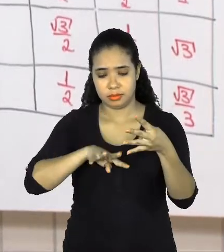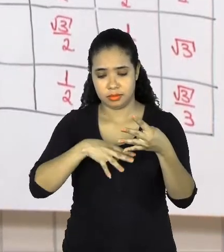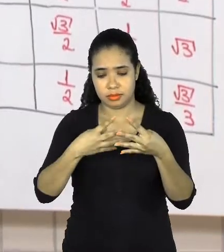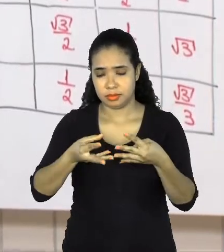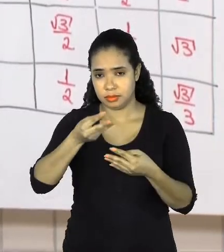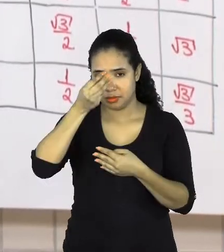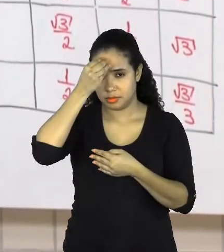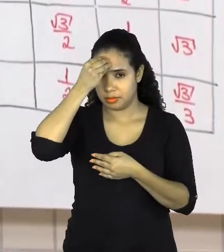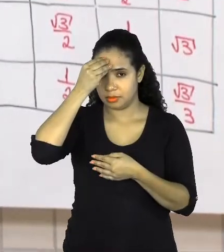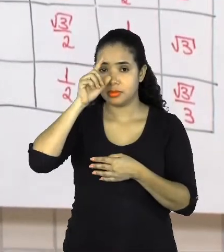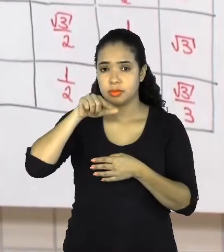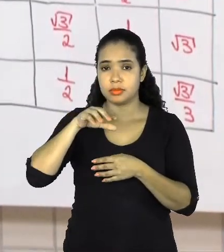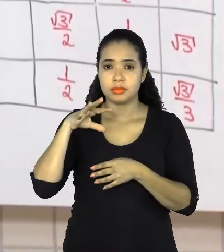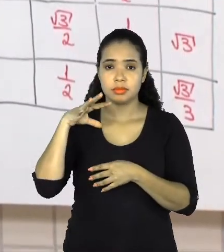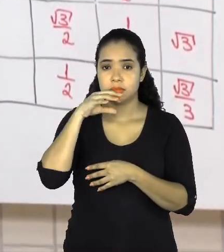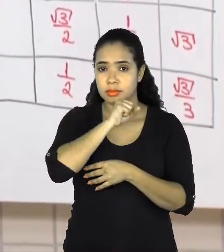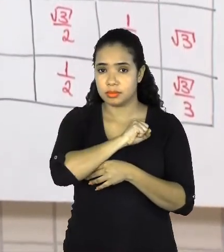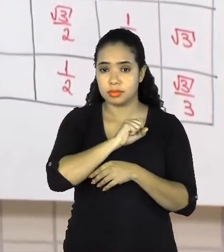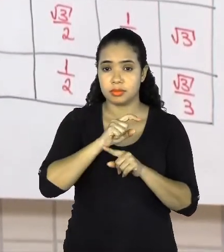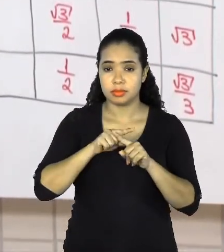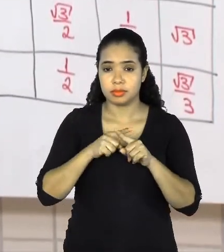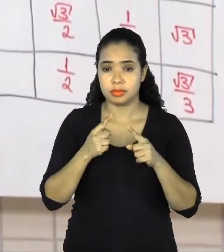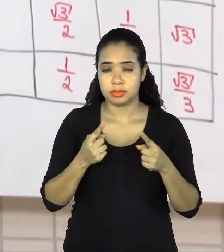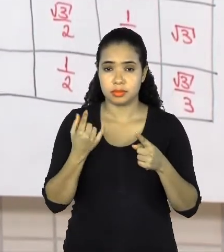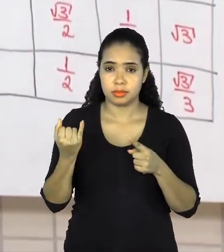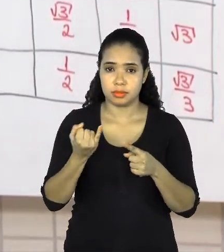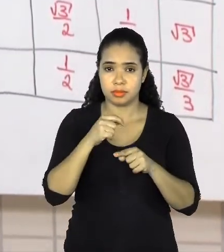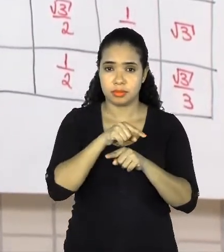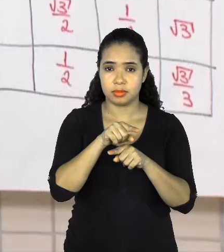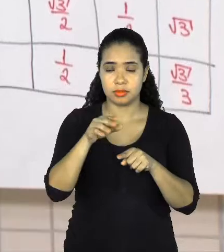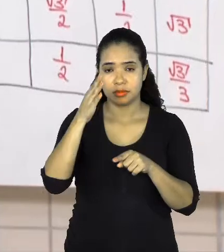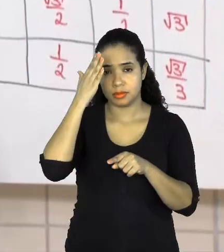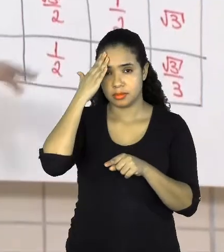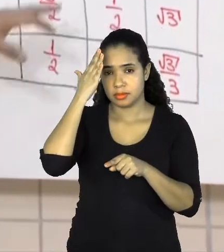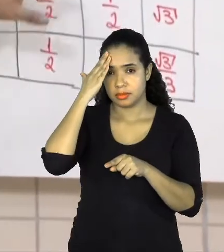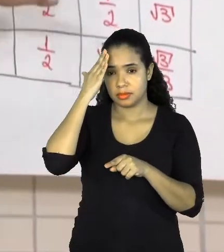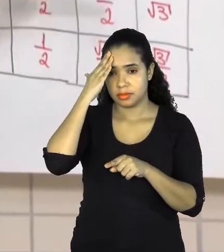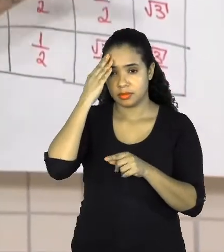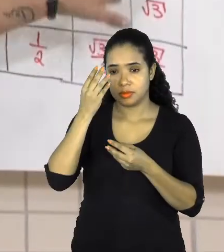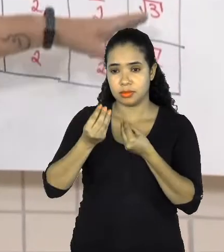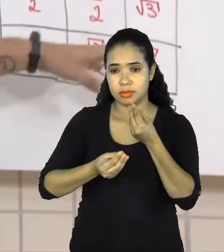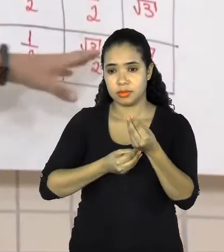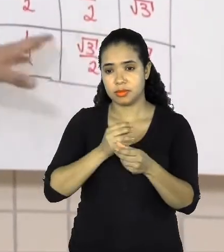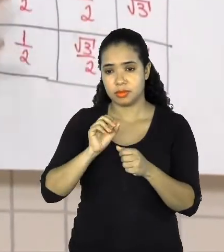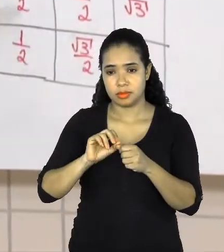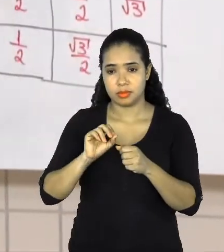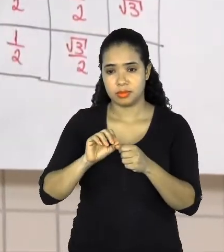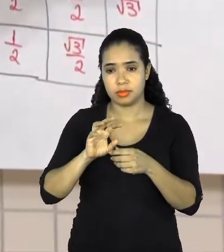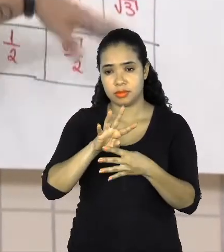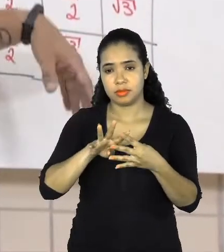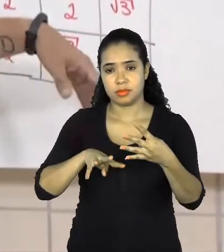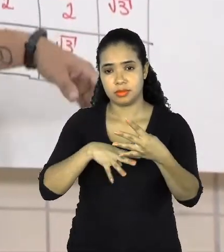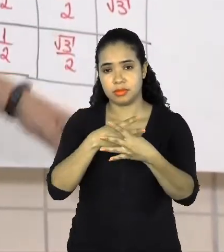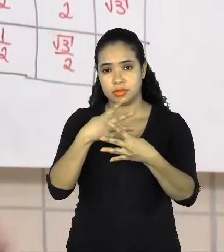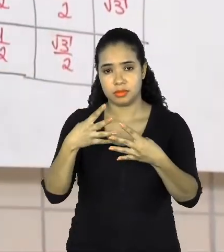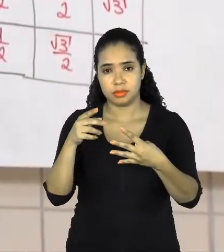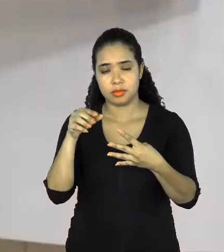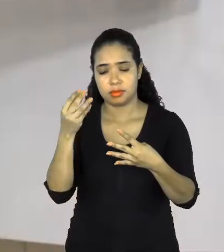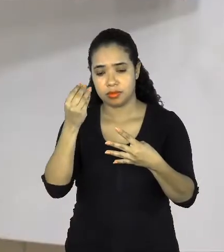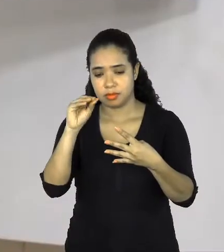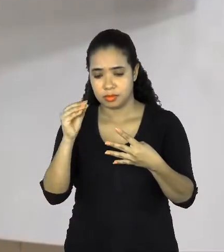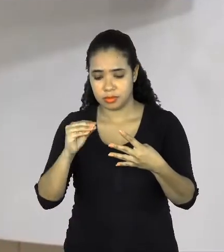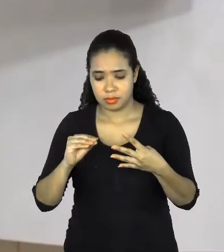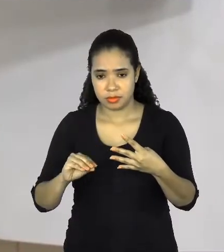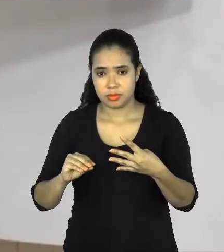quesito velocidade. Mas é imprescindível que você saiba fazer como eu fiz, que é construir esses valores.